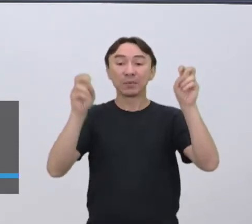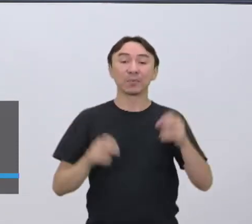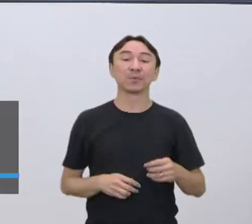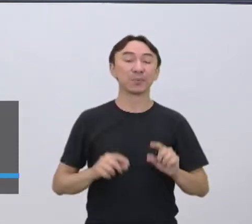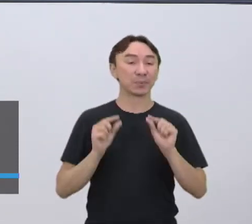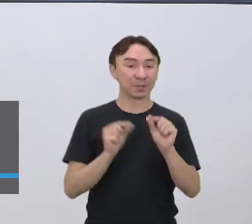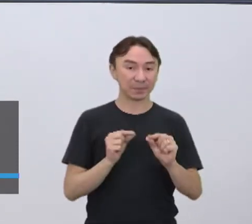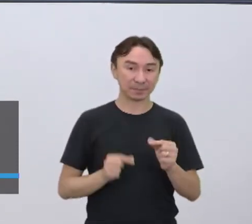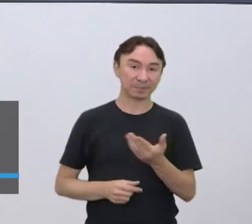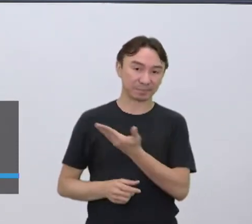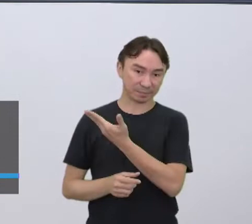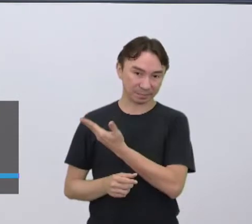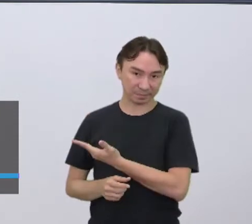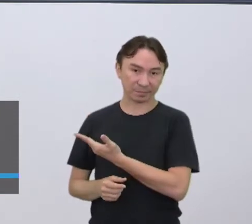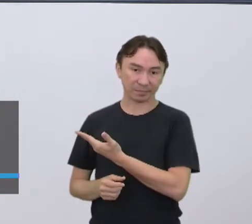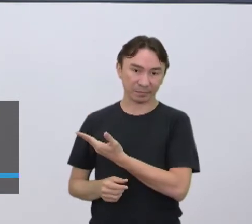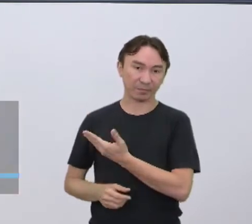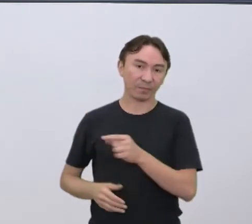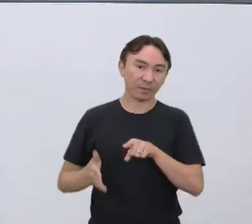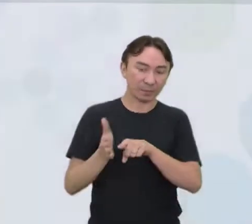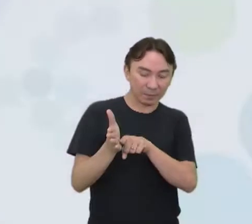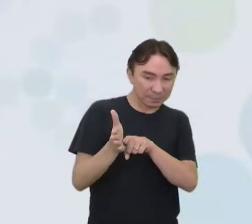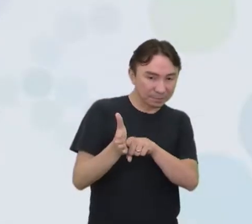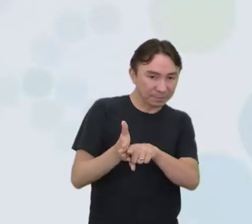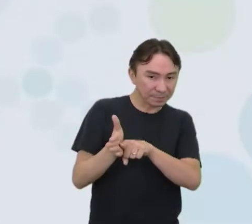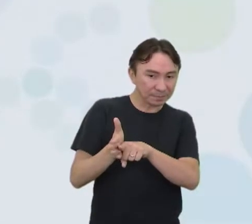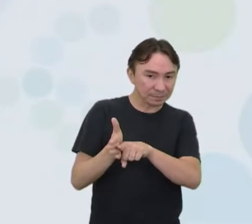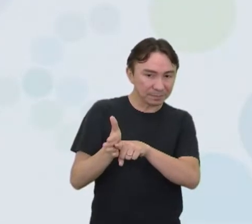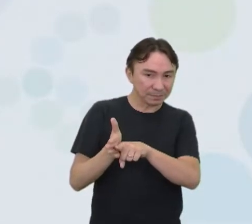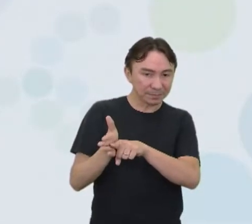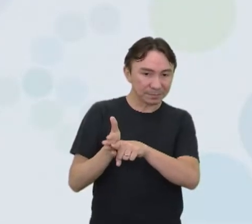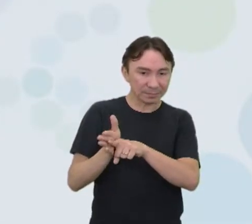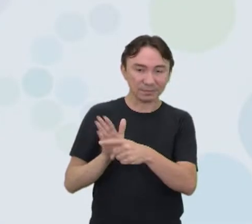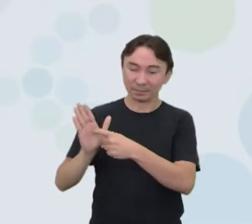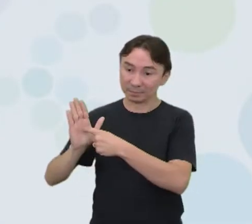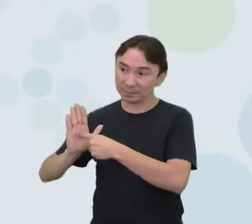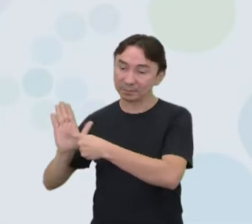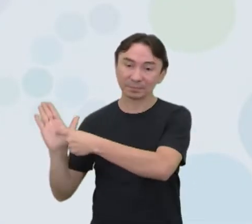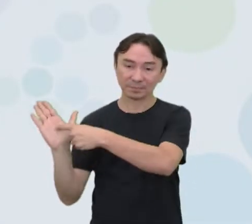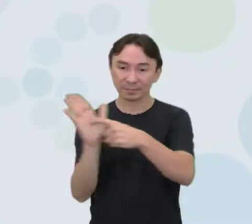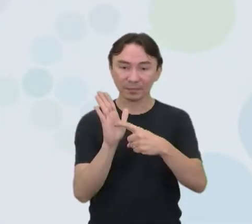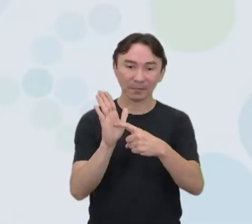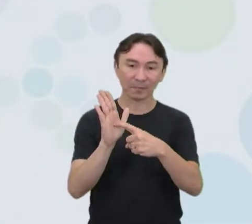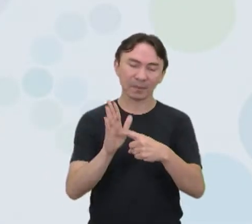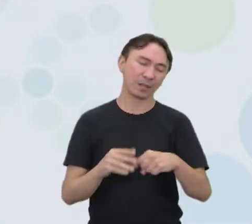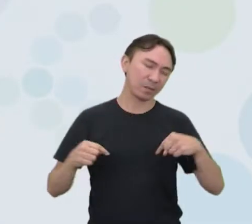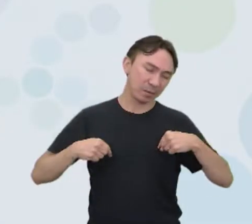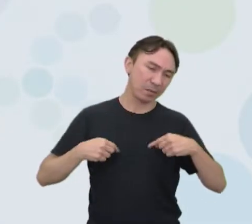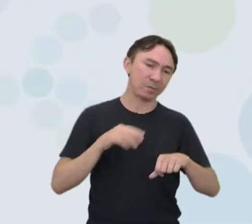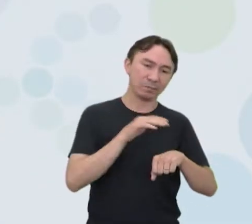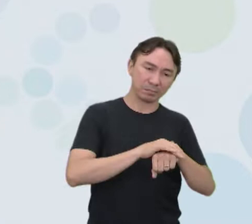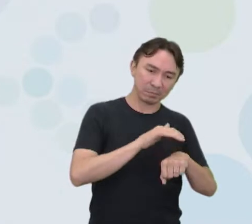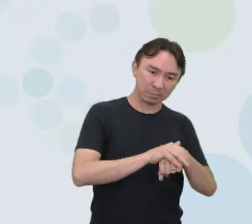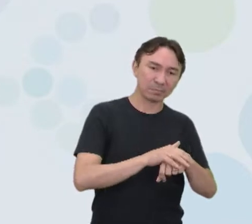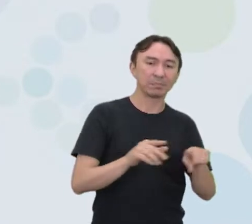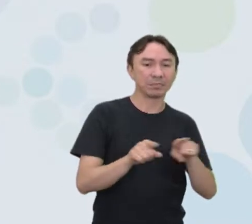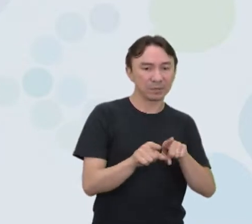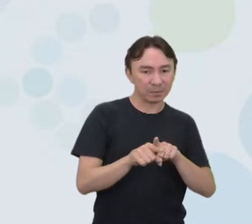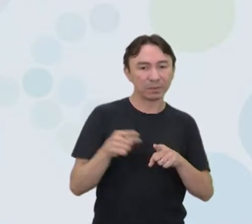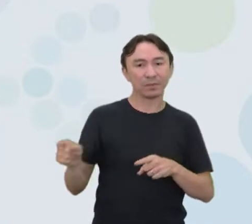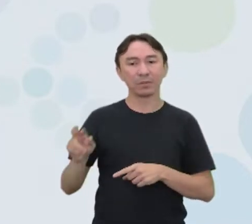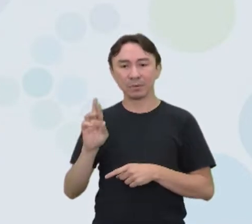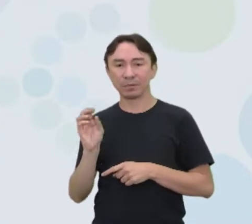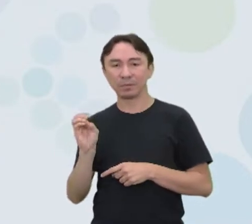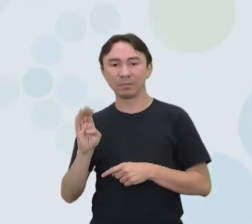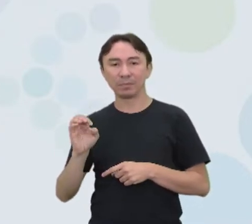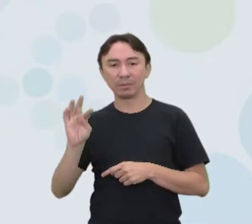uma Pesquisa, Vamos fechar aí para a gente mostrar para vocês, tá? Compartilhando uma pesquisa, aula produzida por mim também, professora Roberta, que nos acompanha